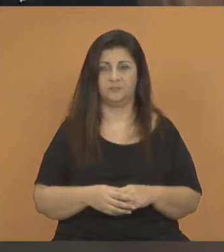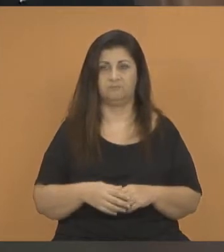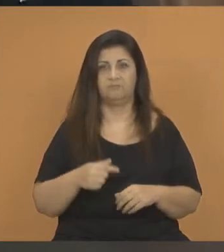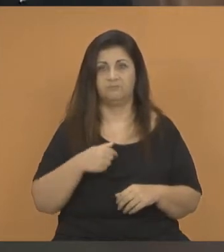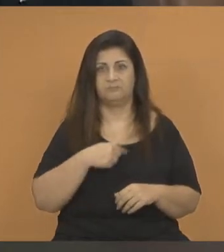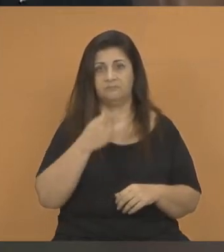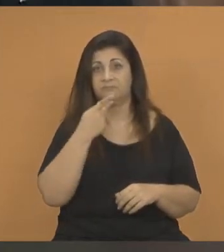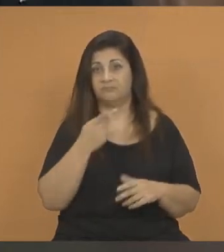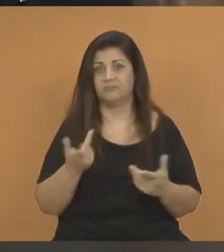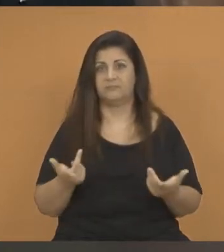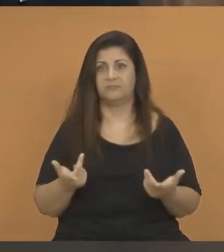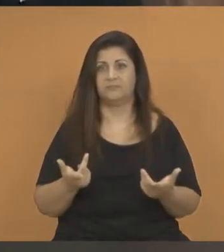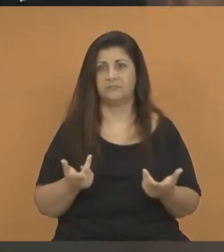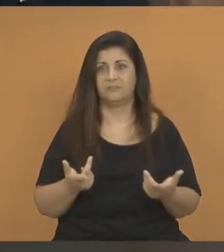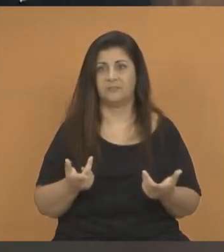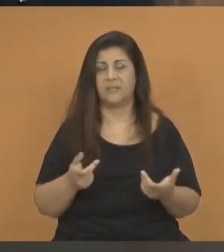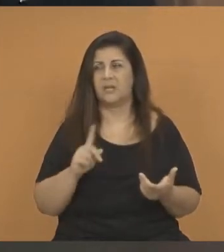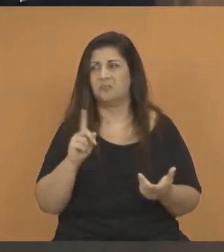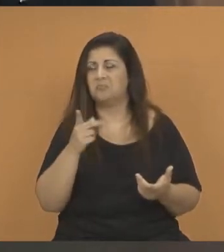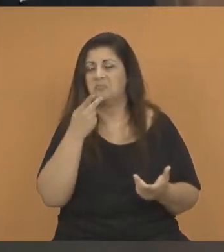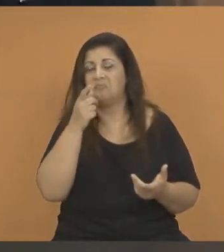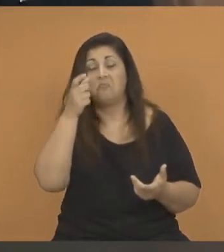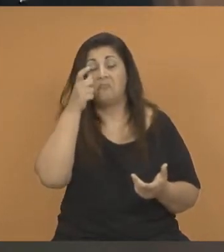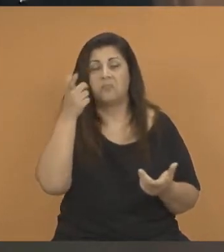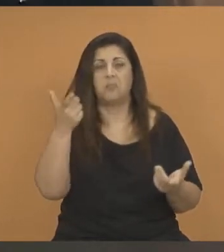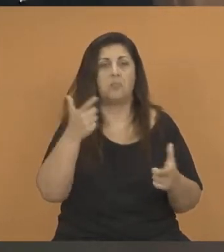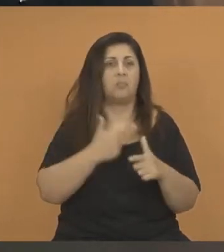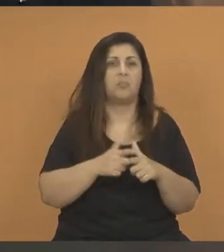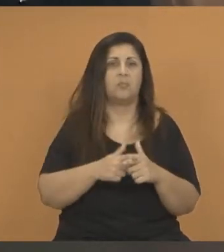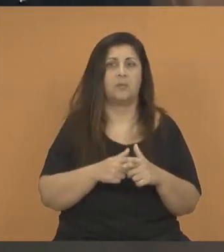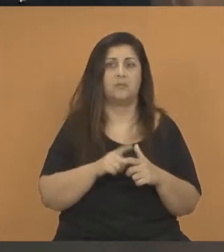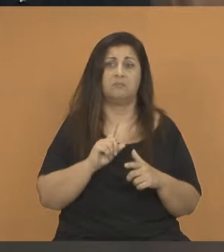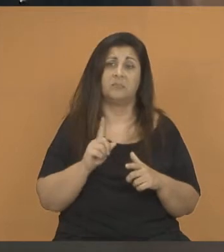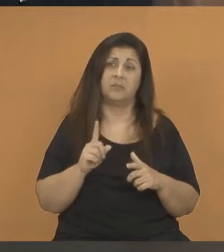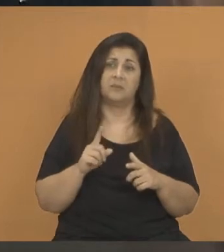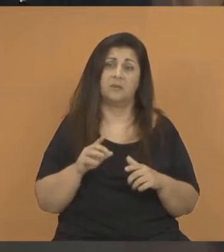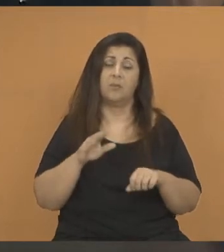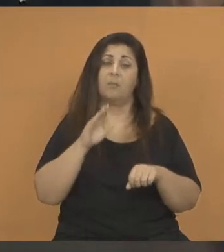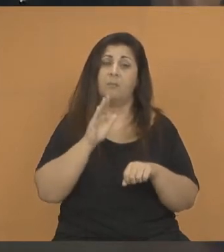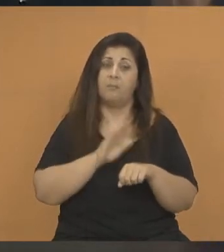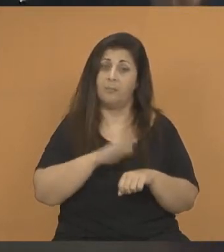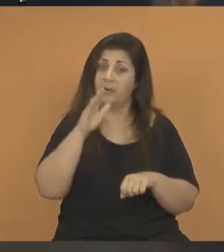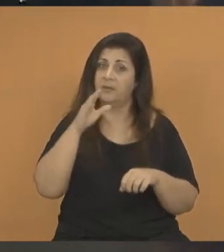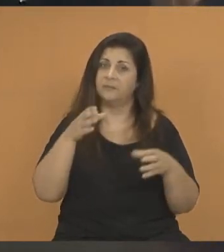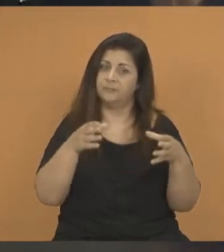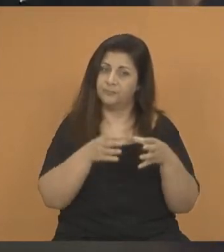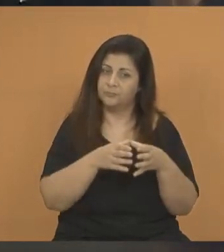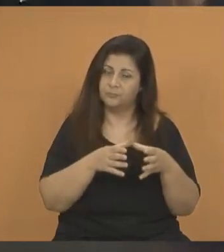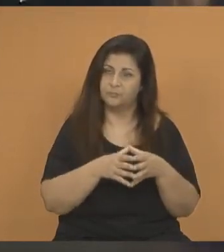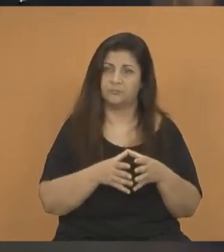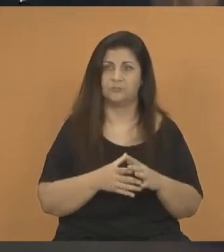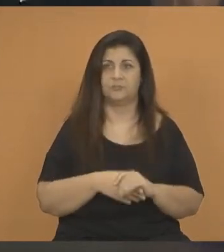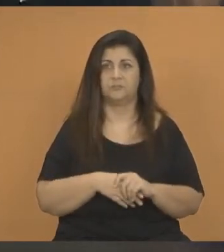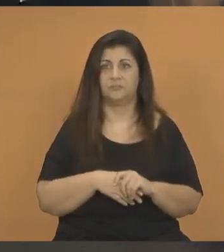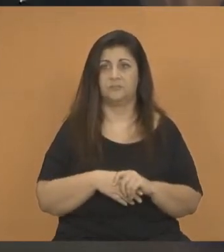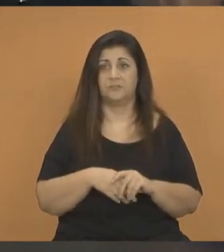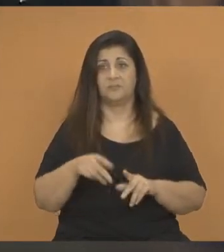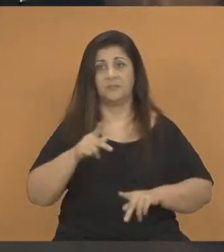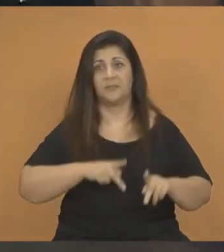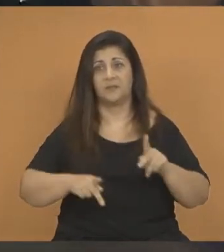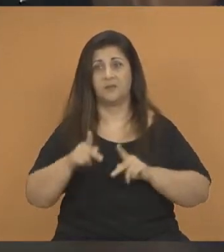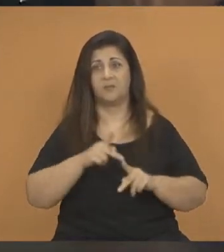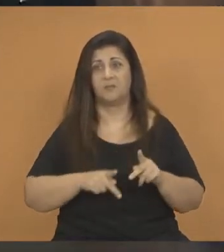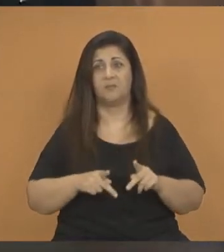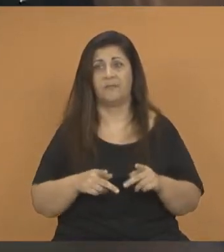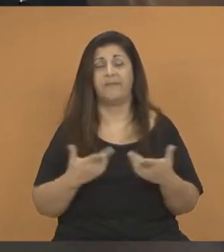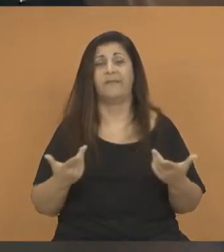disse, não vejo demérito nenhum, é mais uma frente que é criada, e eu acho que assim, a população que acaba